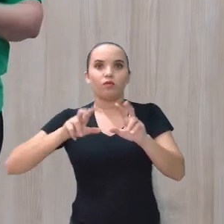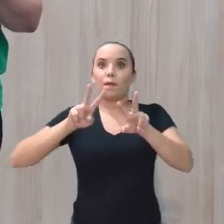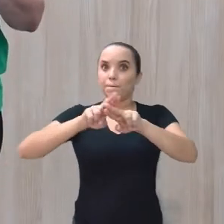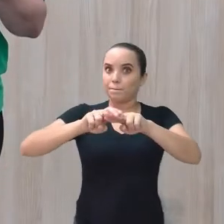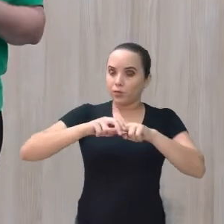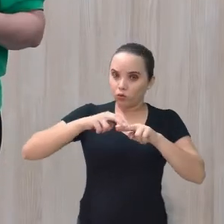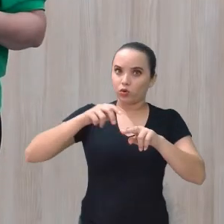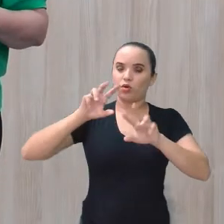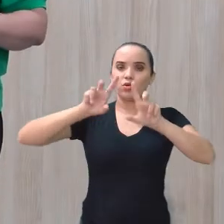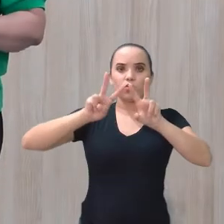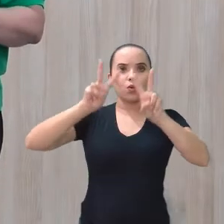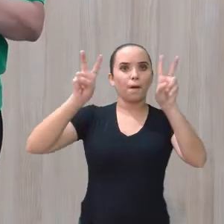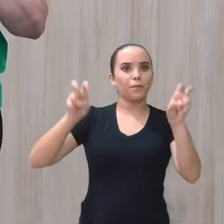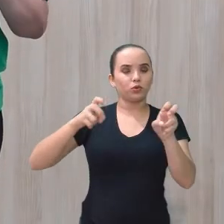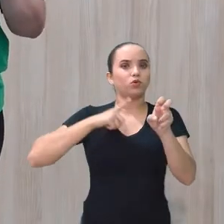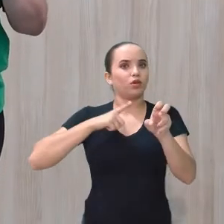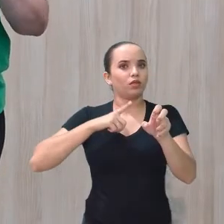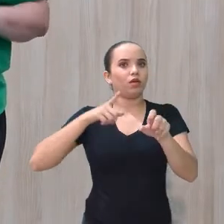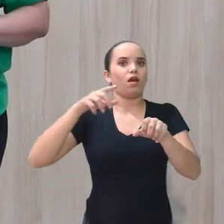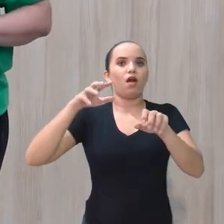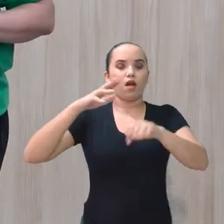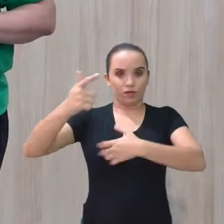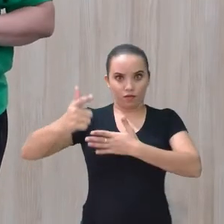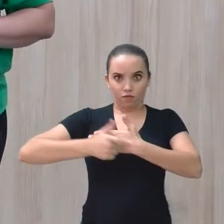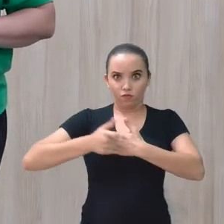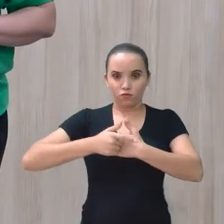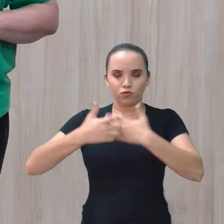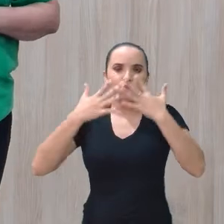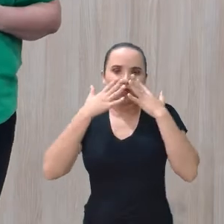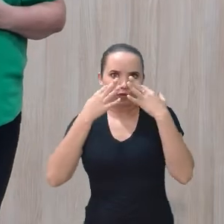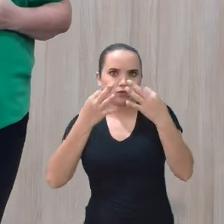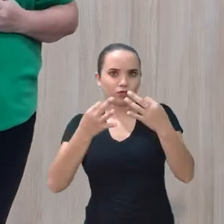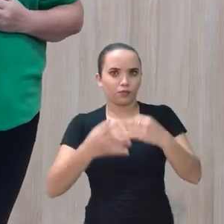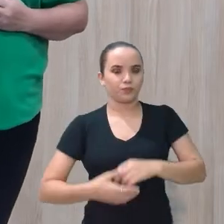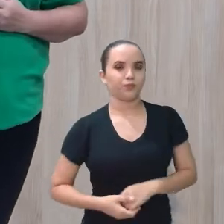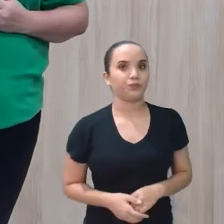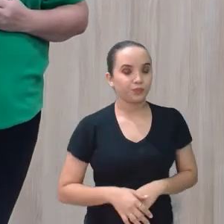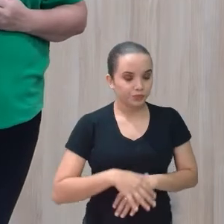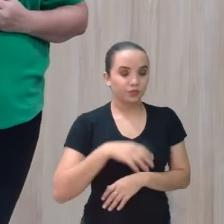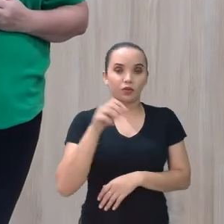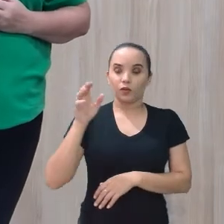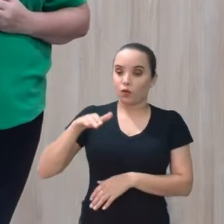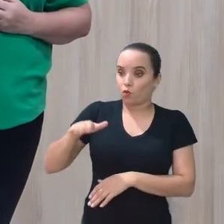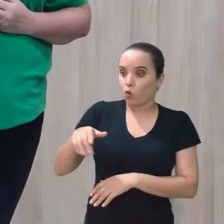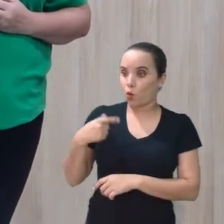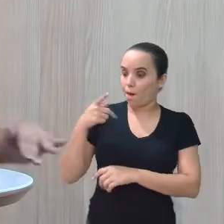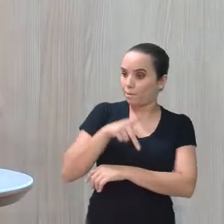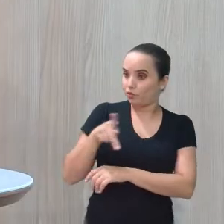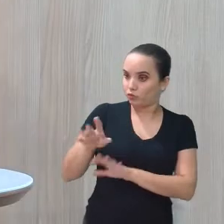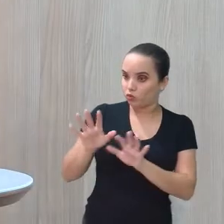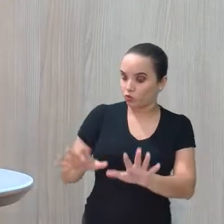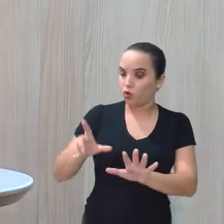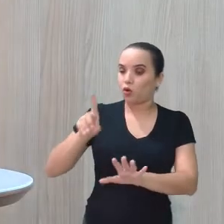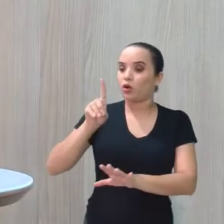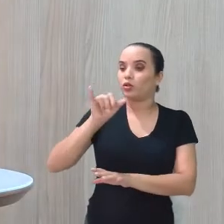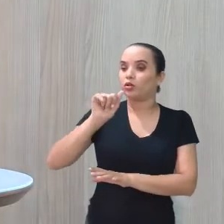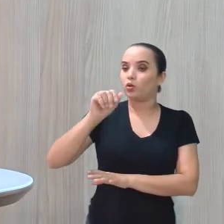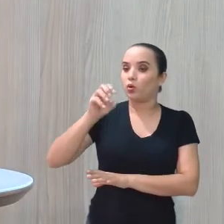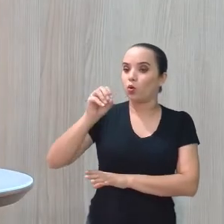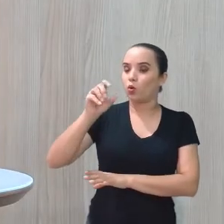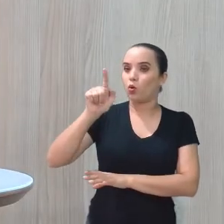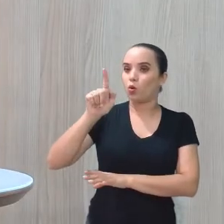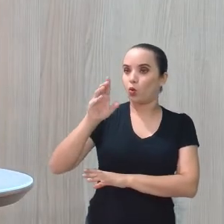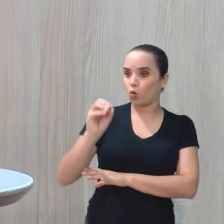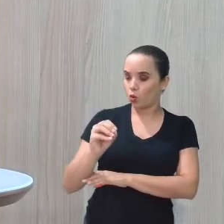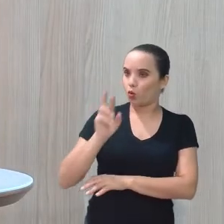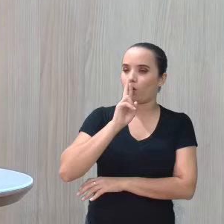nos envolver. Então, o título nos atrai. Professora Adriana, Diogo aqui está, ó, respondendo tudo.